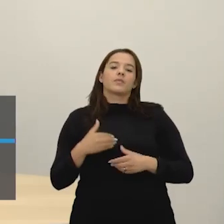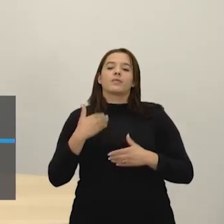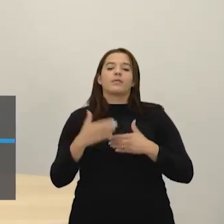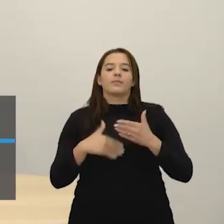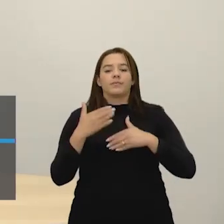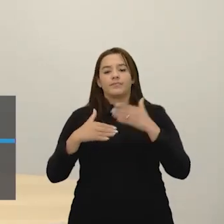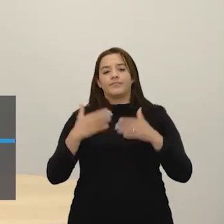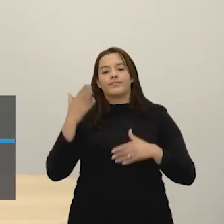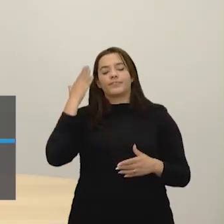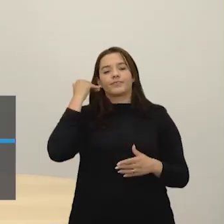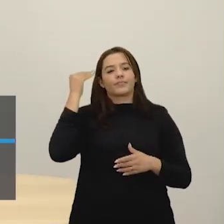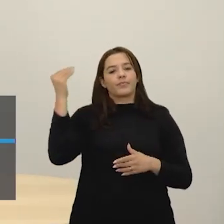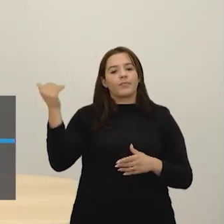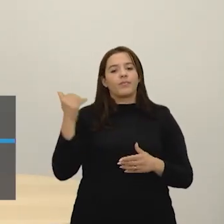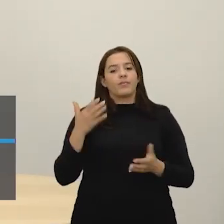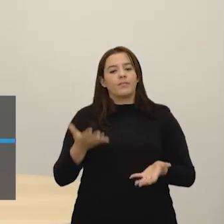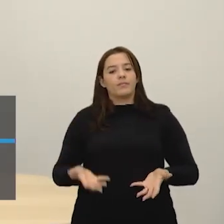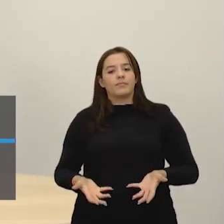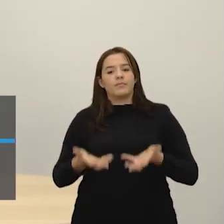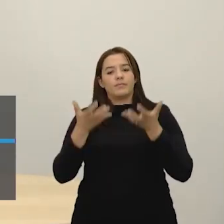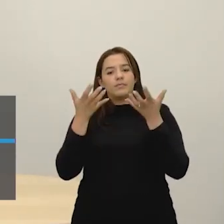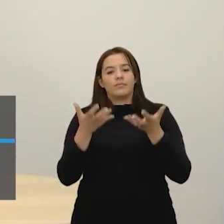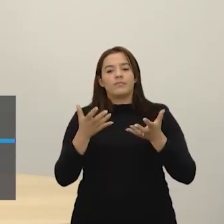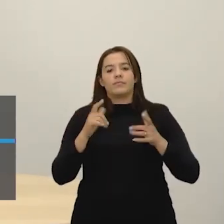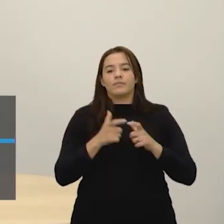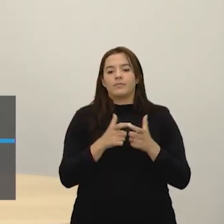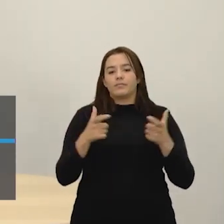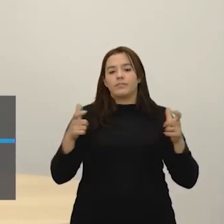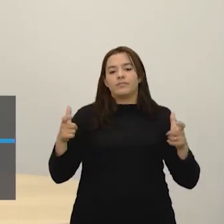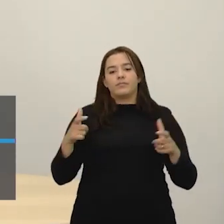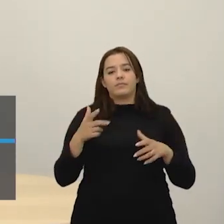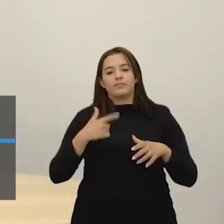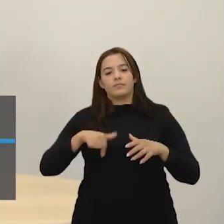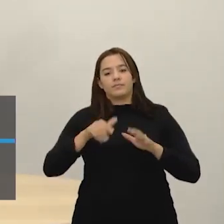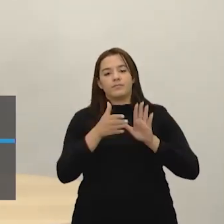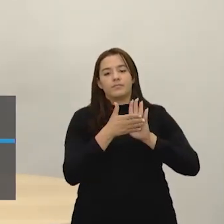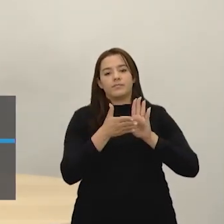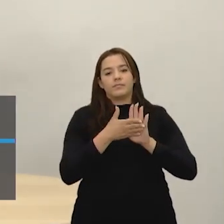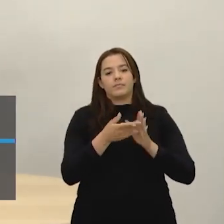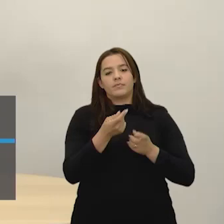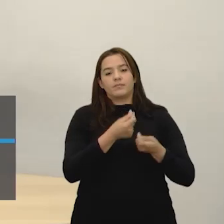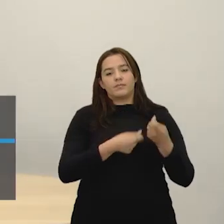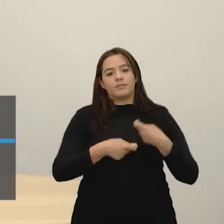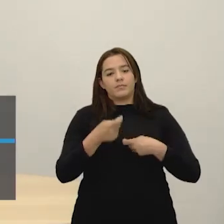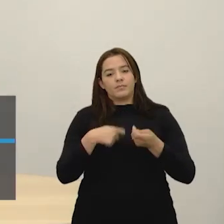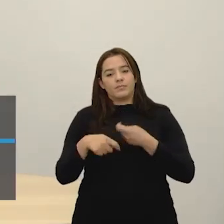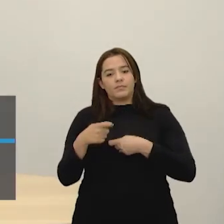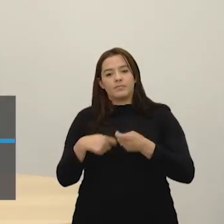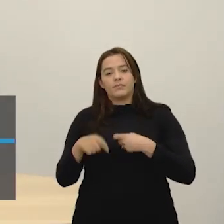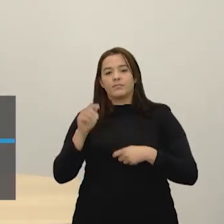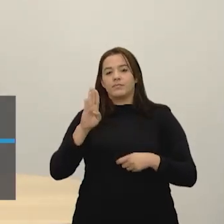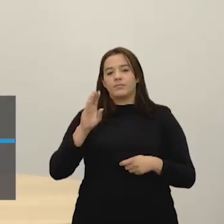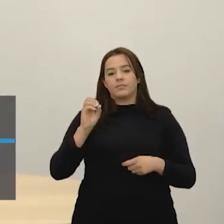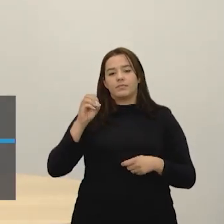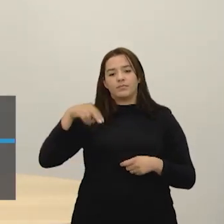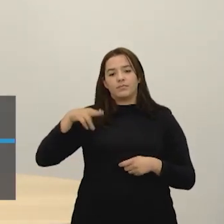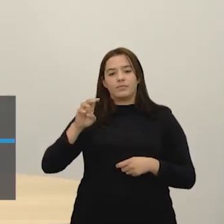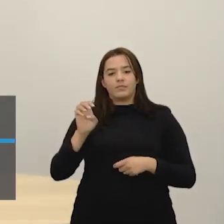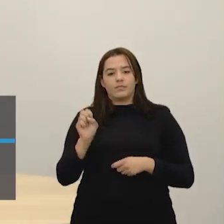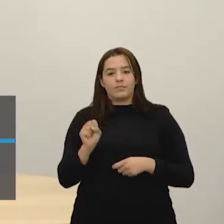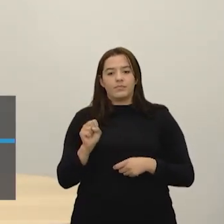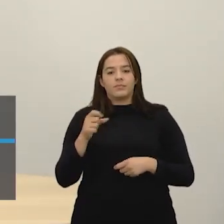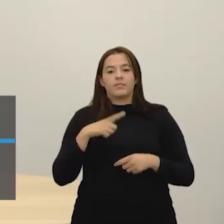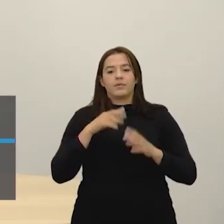concretizou, digamos assim, enquanto uma vertente, né, uma proposta econômica, que são os Chicago Boys, né?